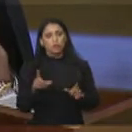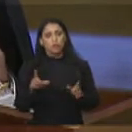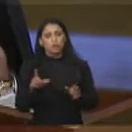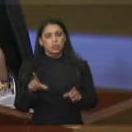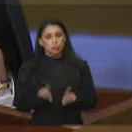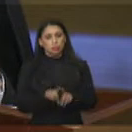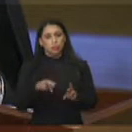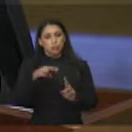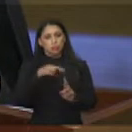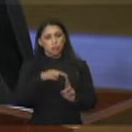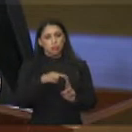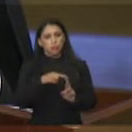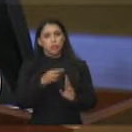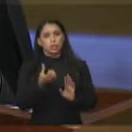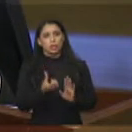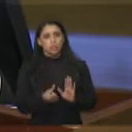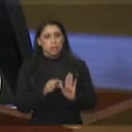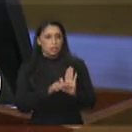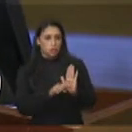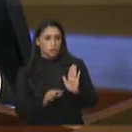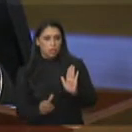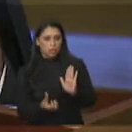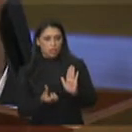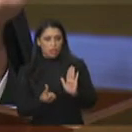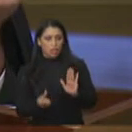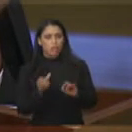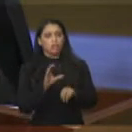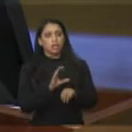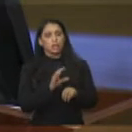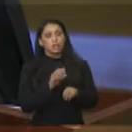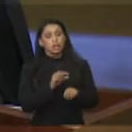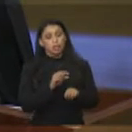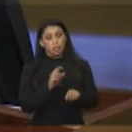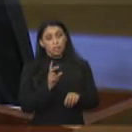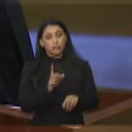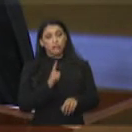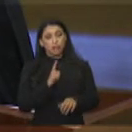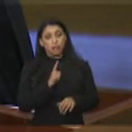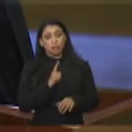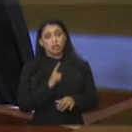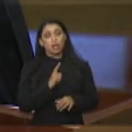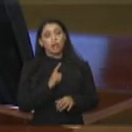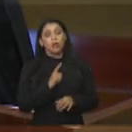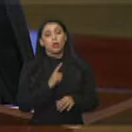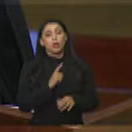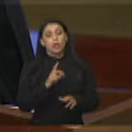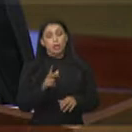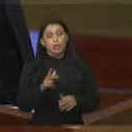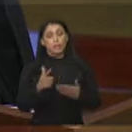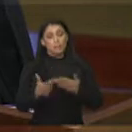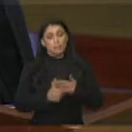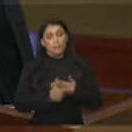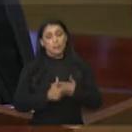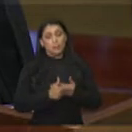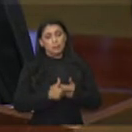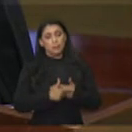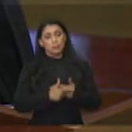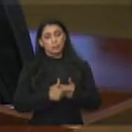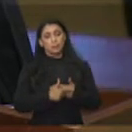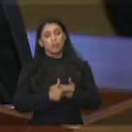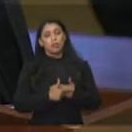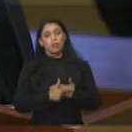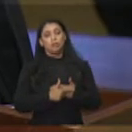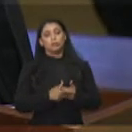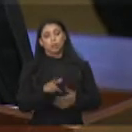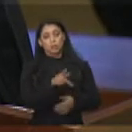inciso 6º, a linha A, do mesmo dispositivo, que assegura ao chefe do Poder Executivo o poder de expedir decretos de